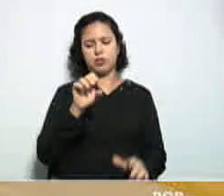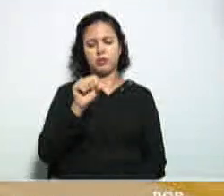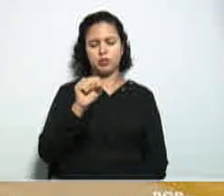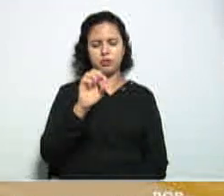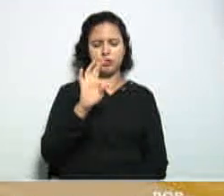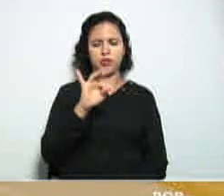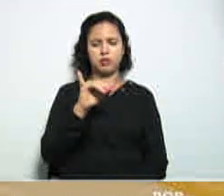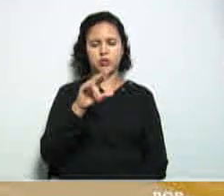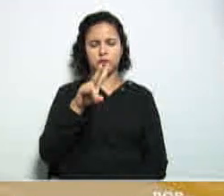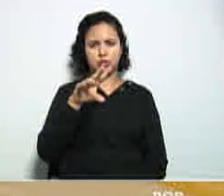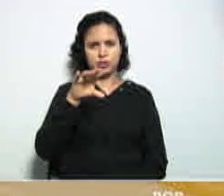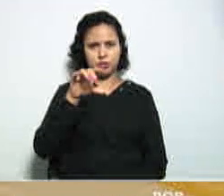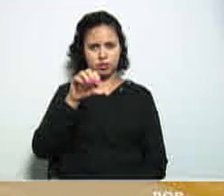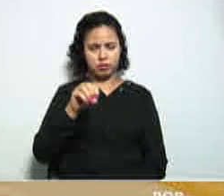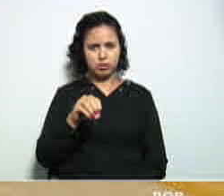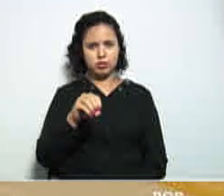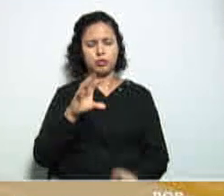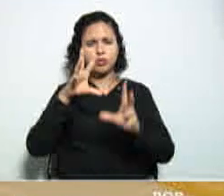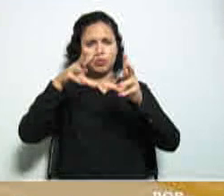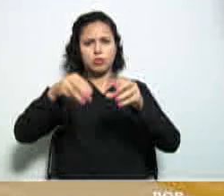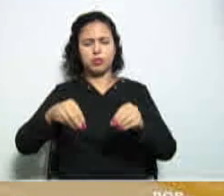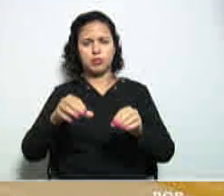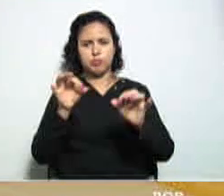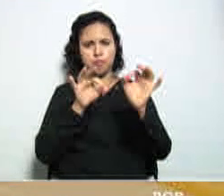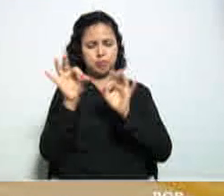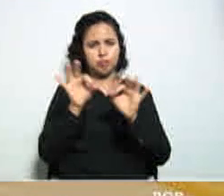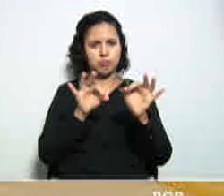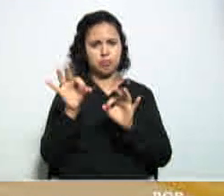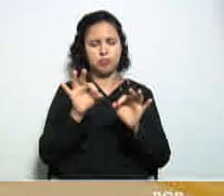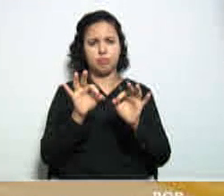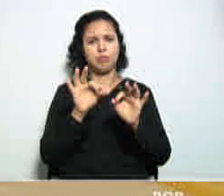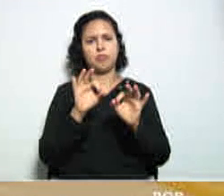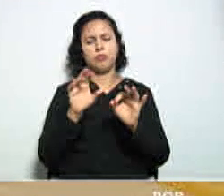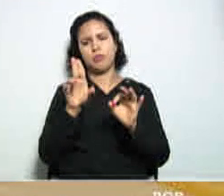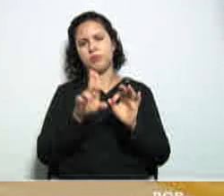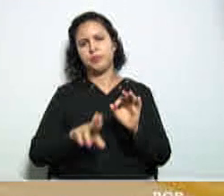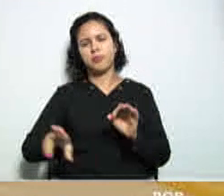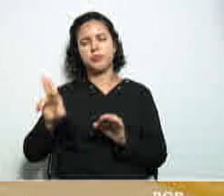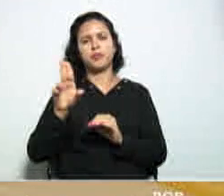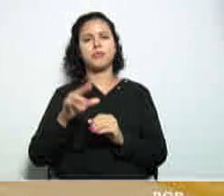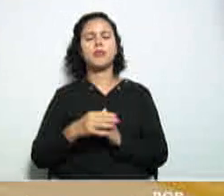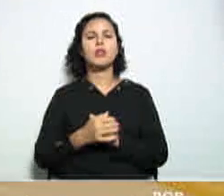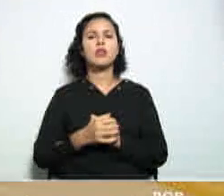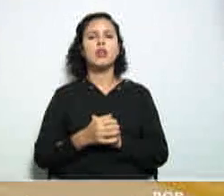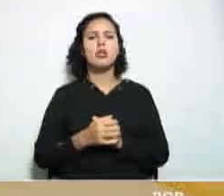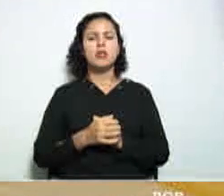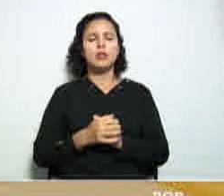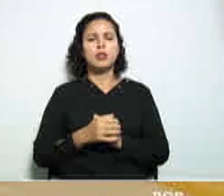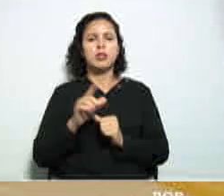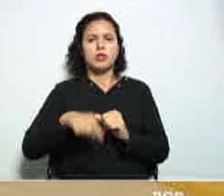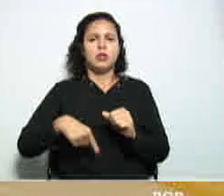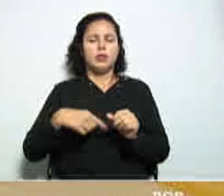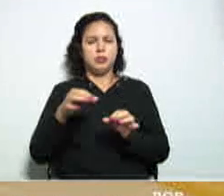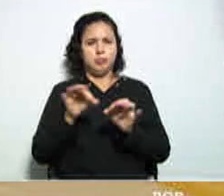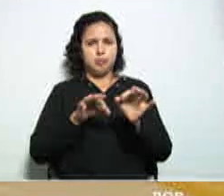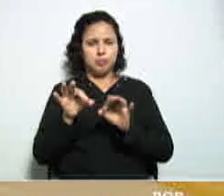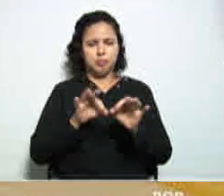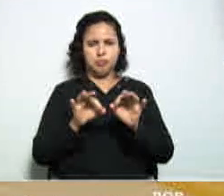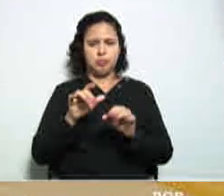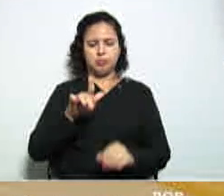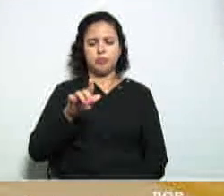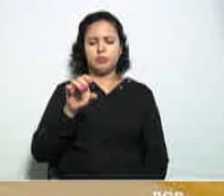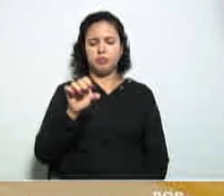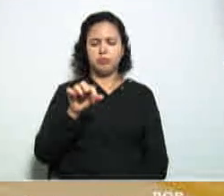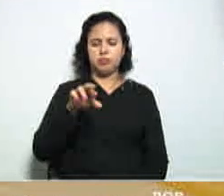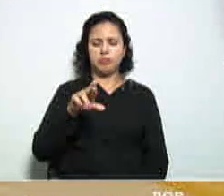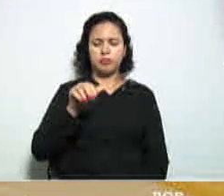rápido, toda a formatação será aplicada. Essas são as configurações gerais com relação a